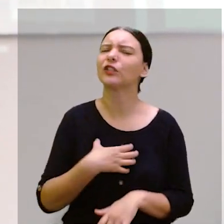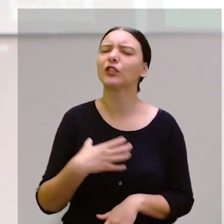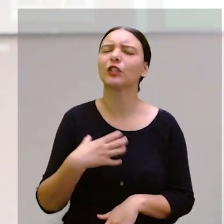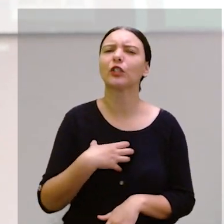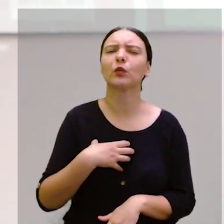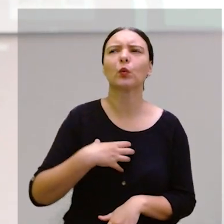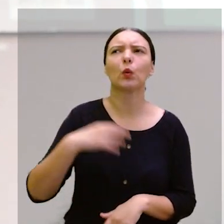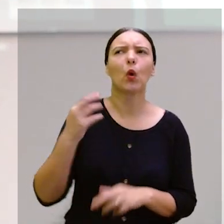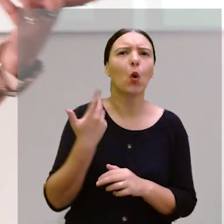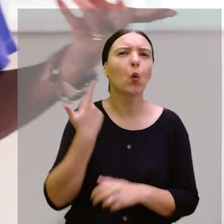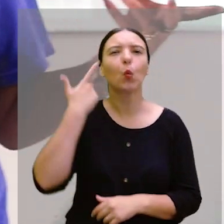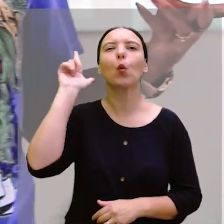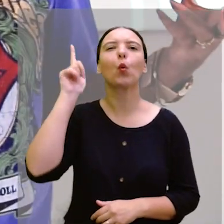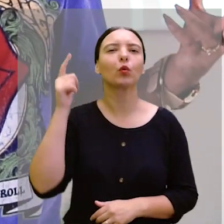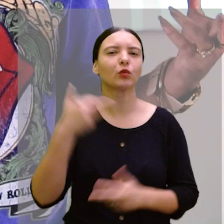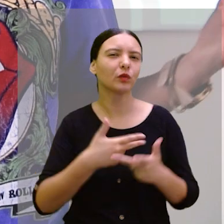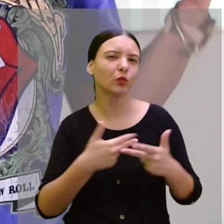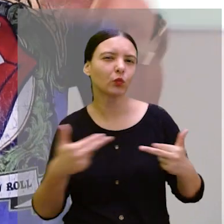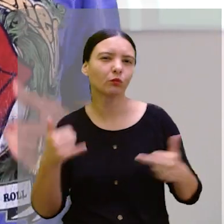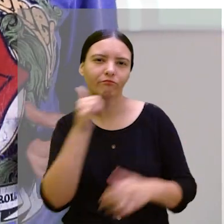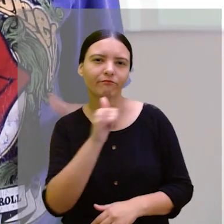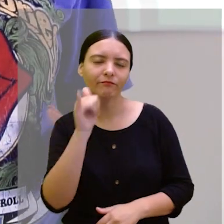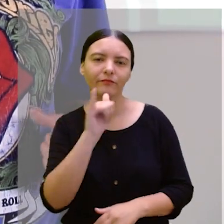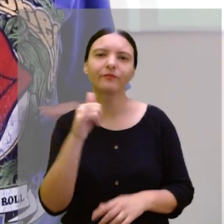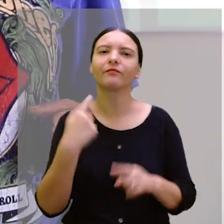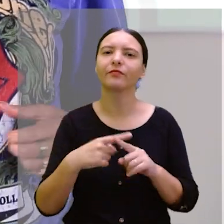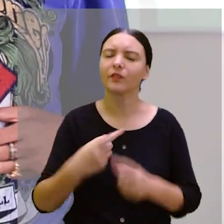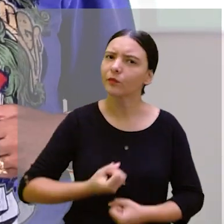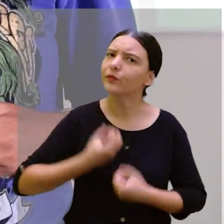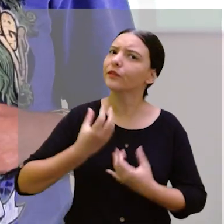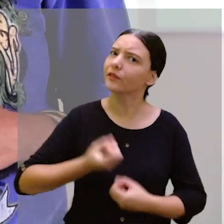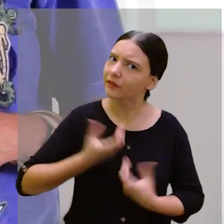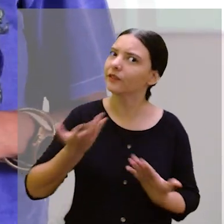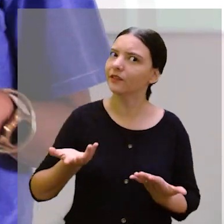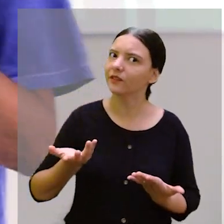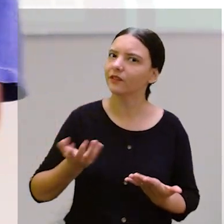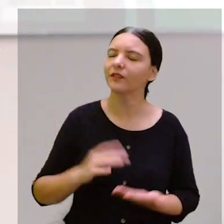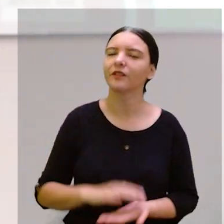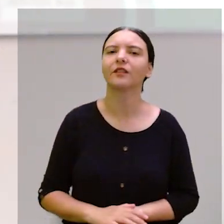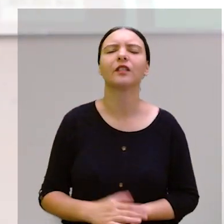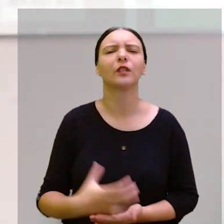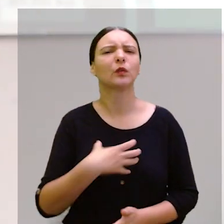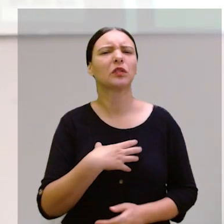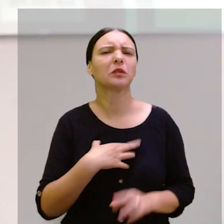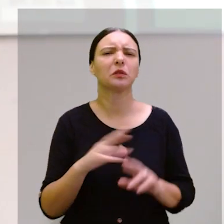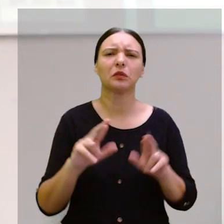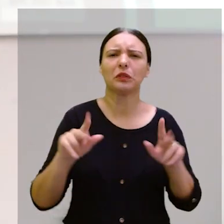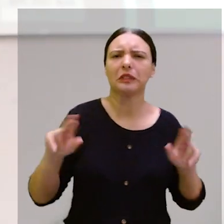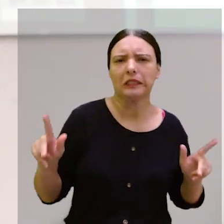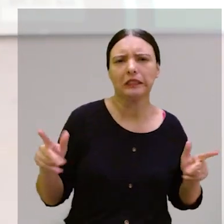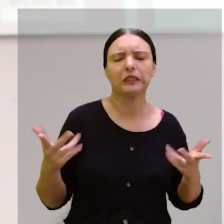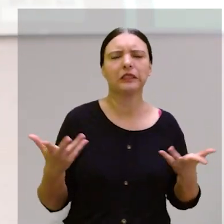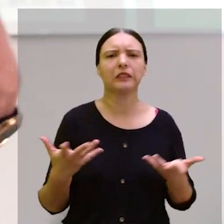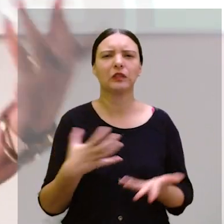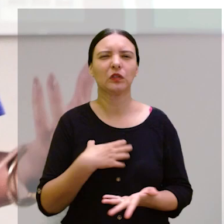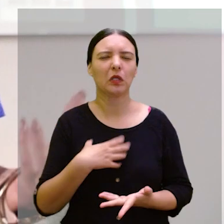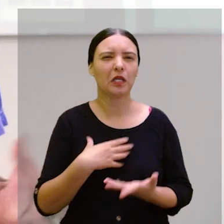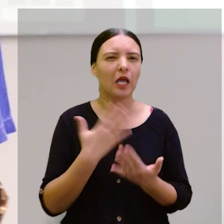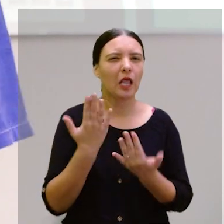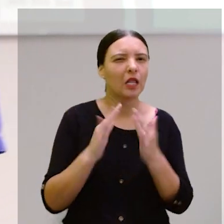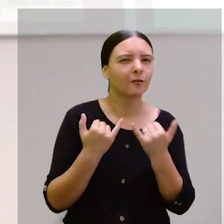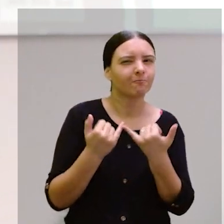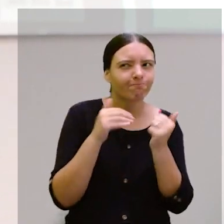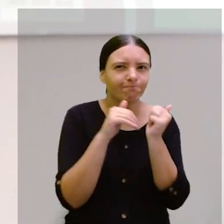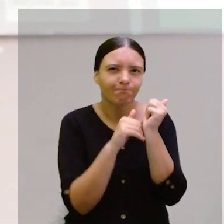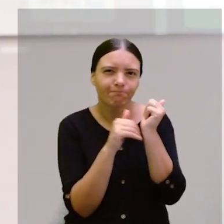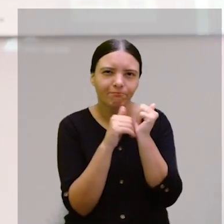de dizer as mesmas coisas, através da poesia. Um jeito diferente, um jeito, às vezes, misterioso,